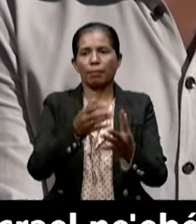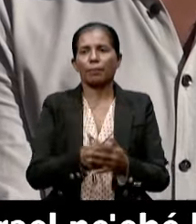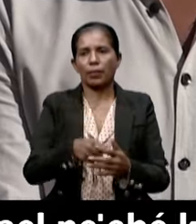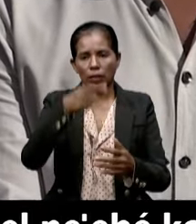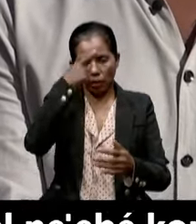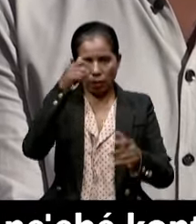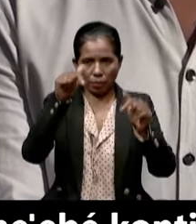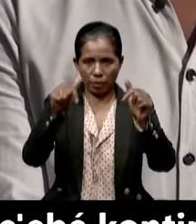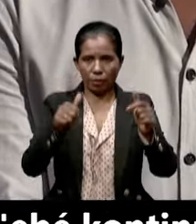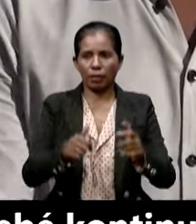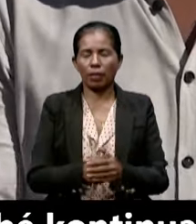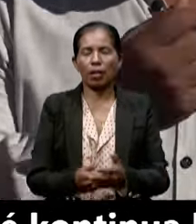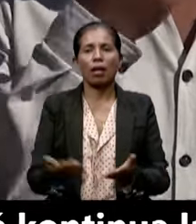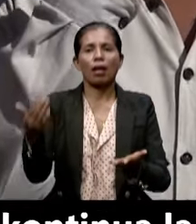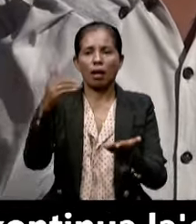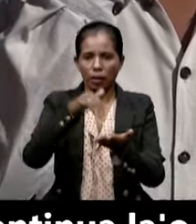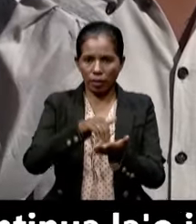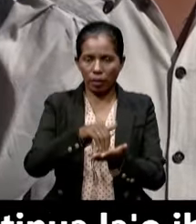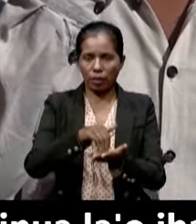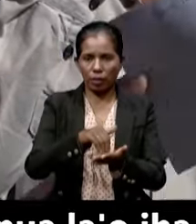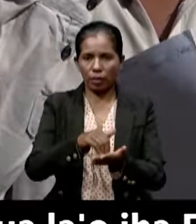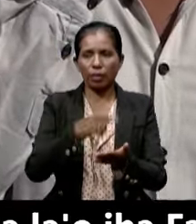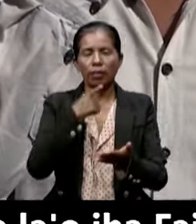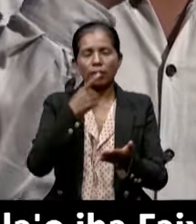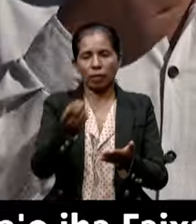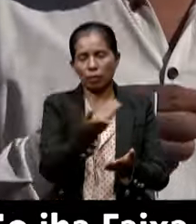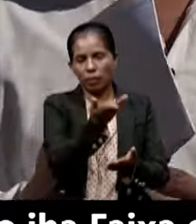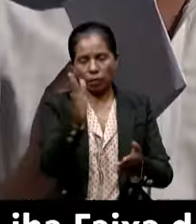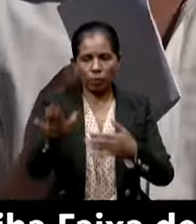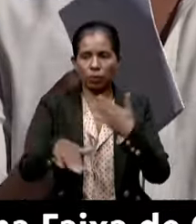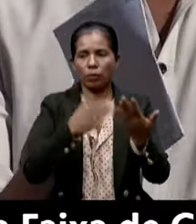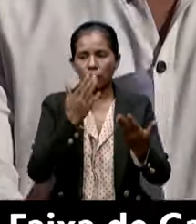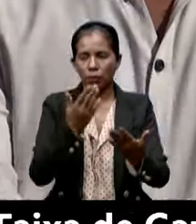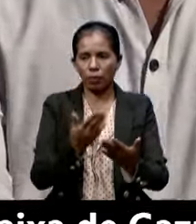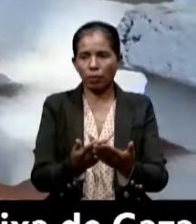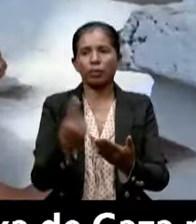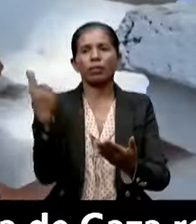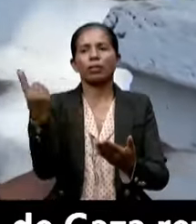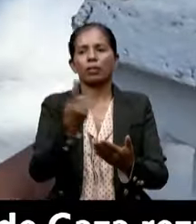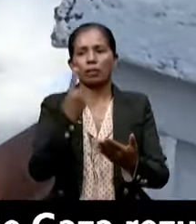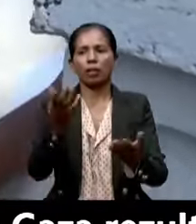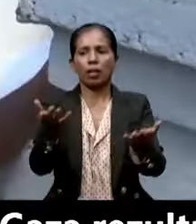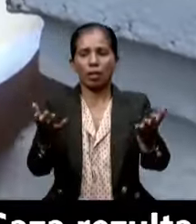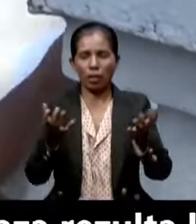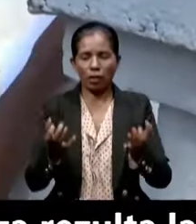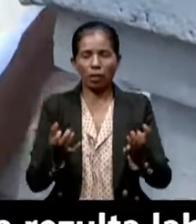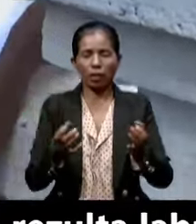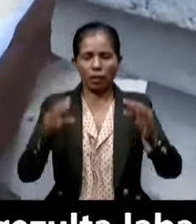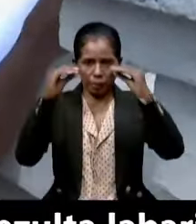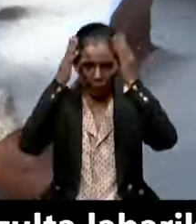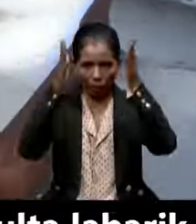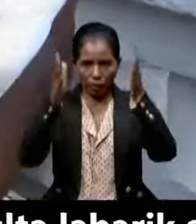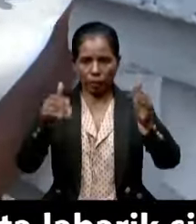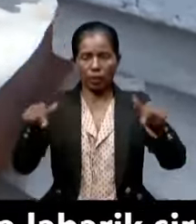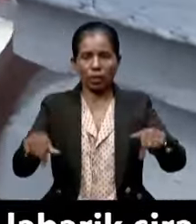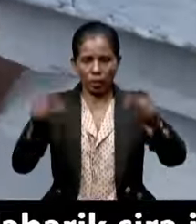Tambane dali datan a cara que tete baita bot sirne bema Sena Fatin ha karak sai profesor ia Timor